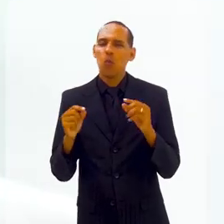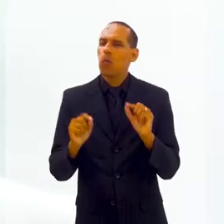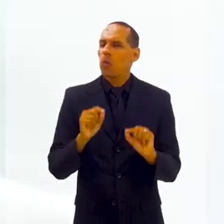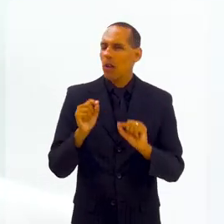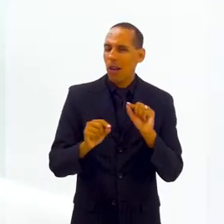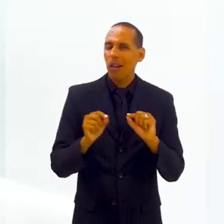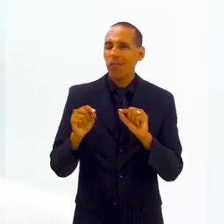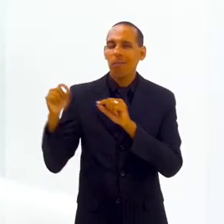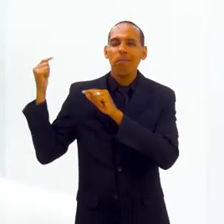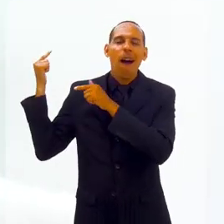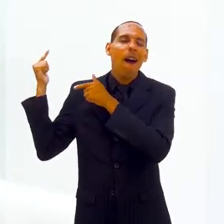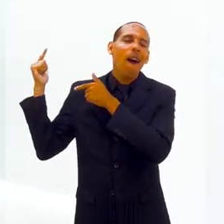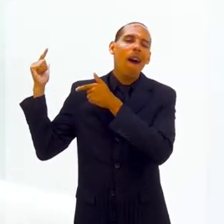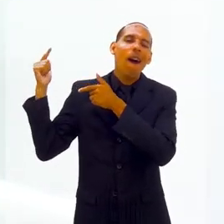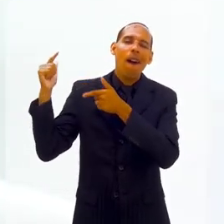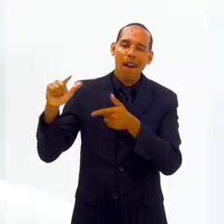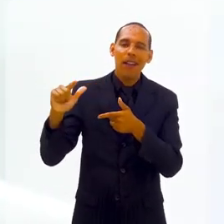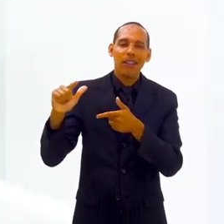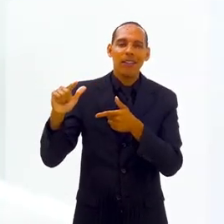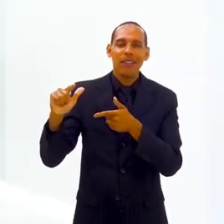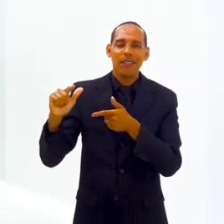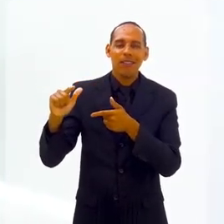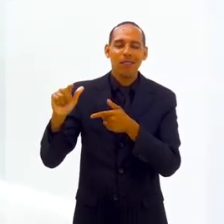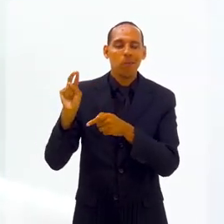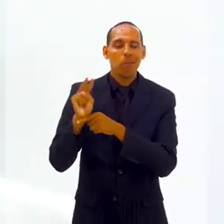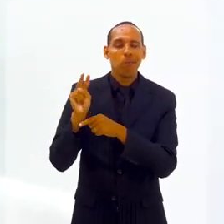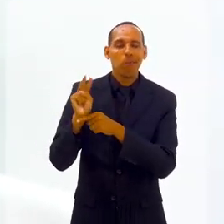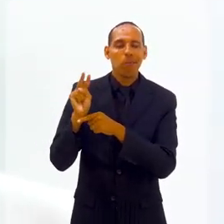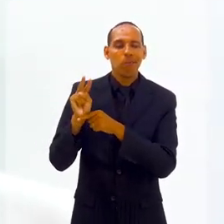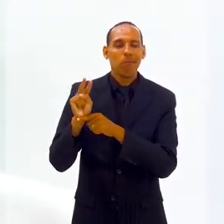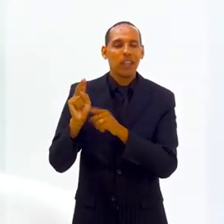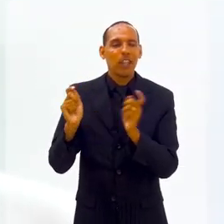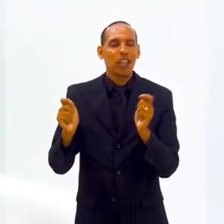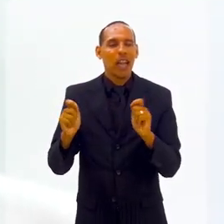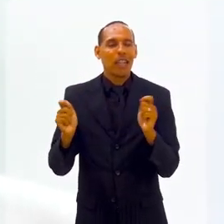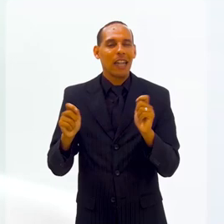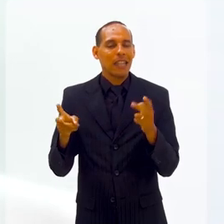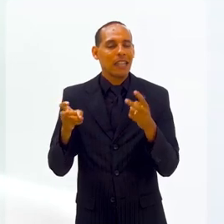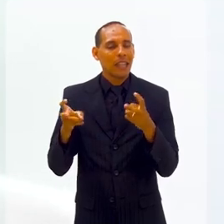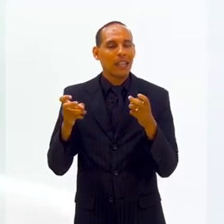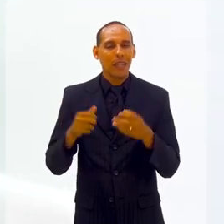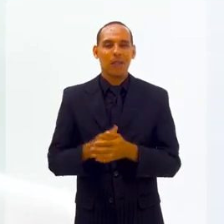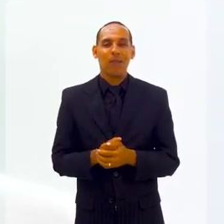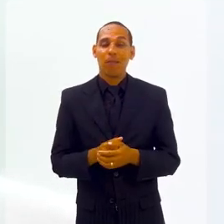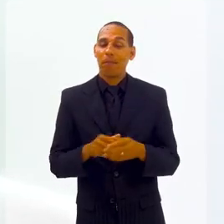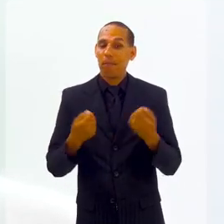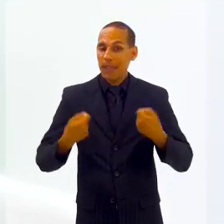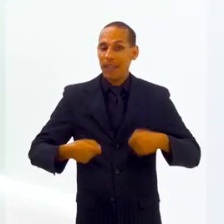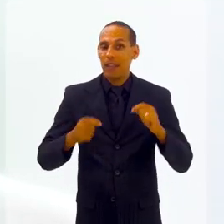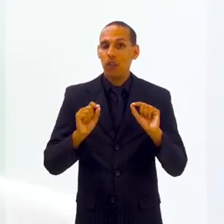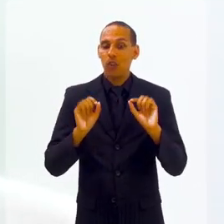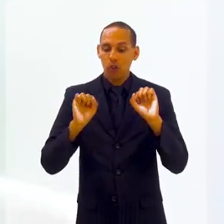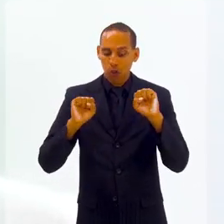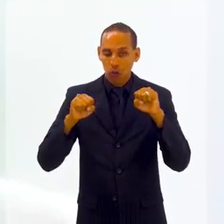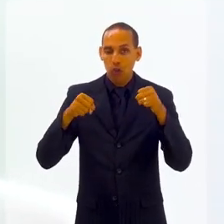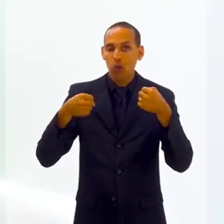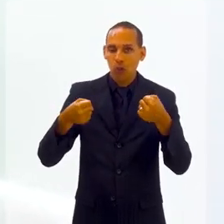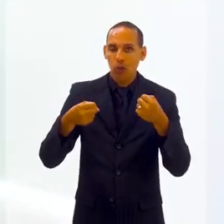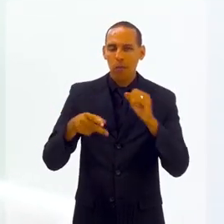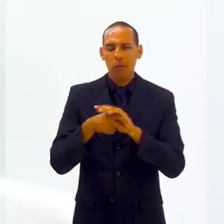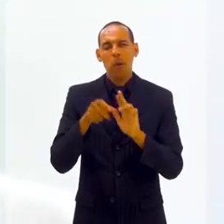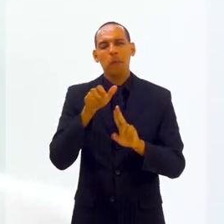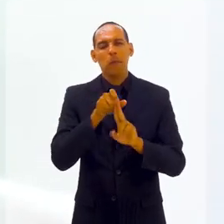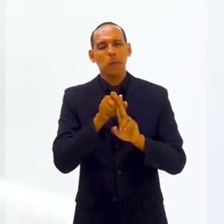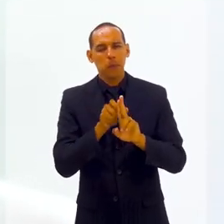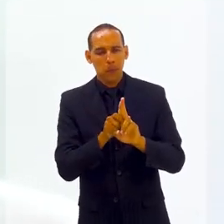substancialmente aquele tradicional né que vem sendo observado né E vai exigir realmente um esforço